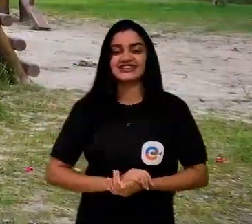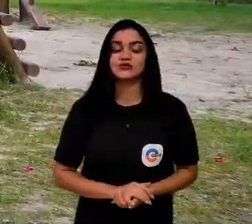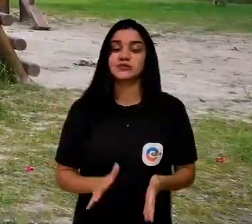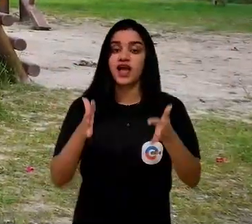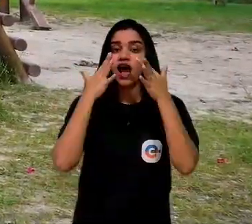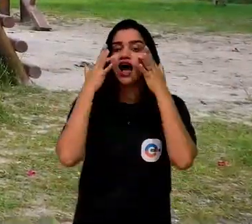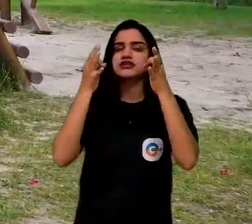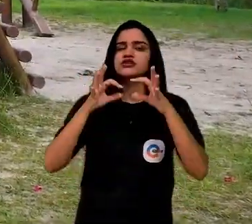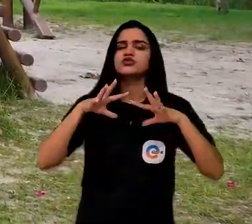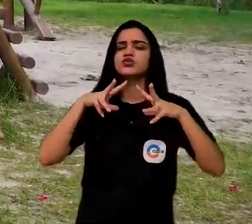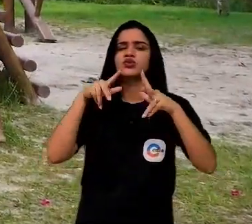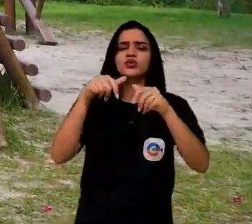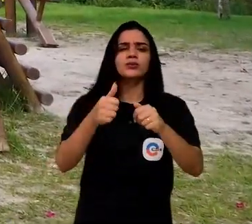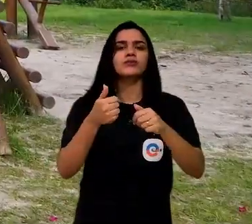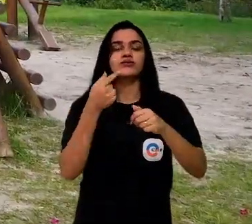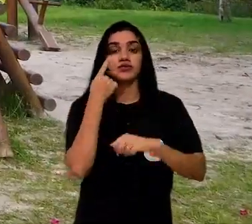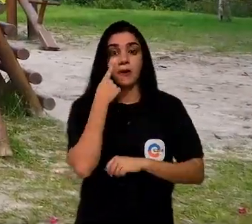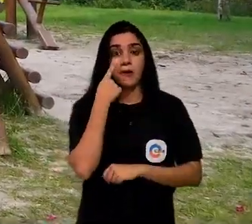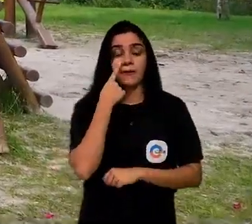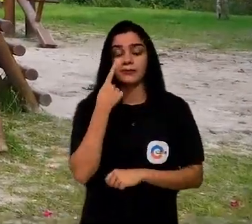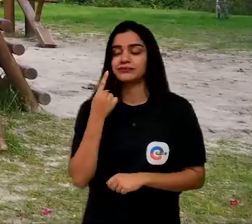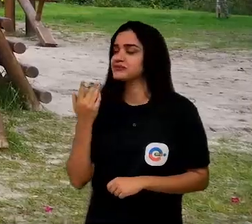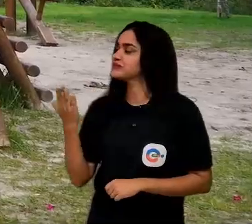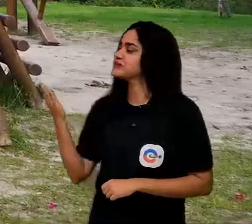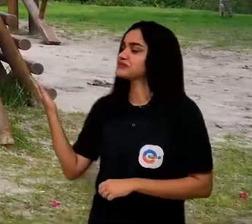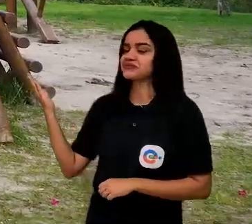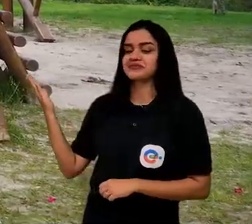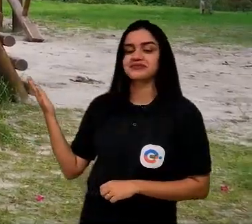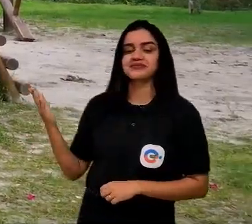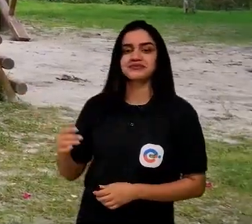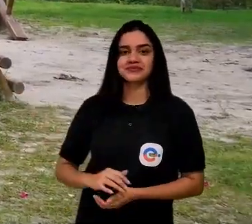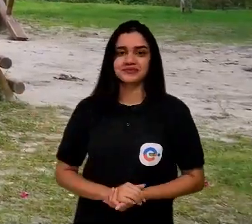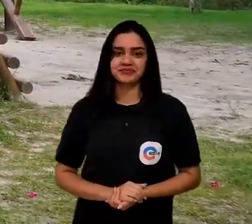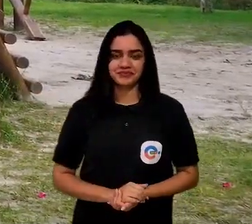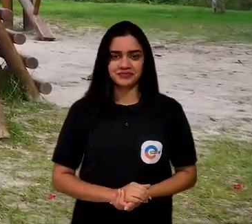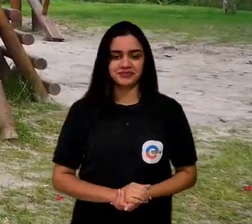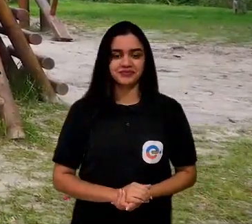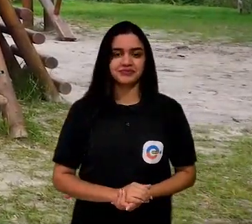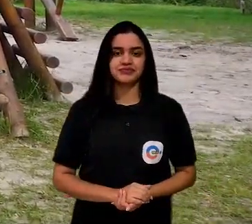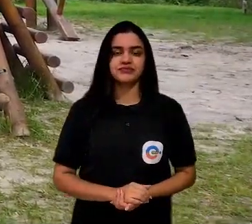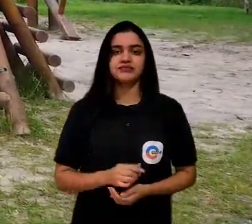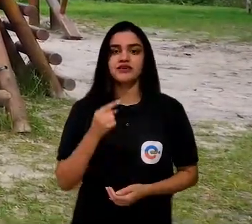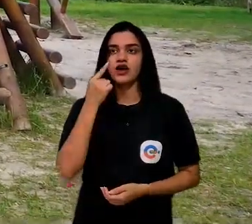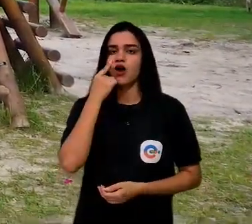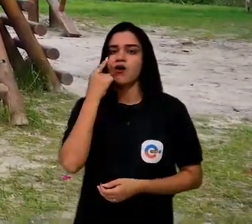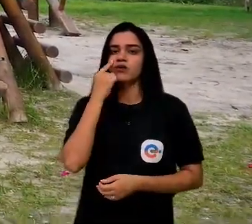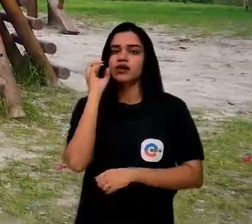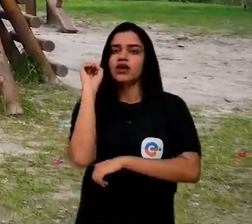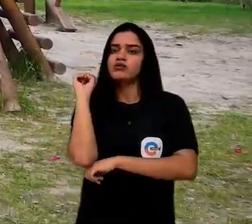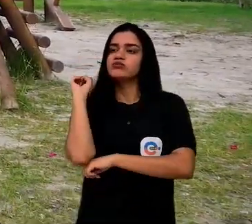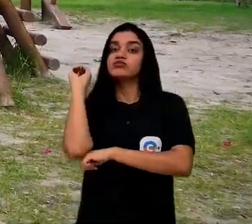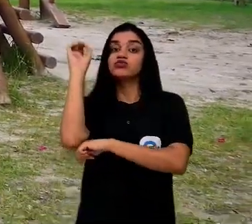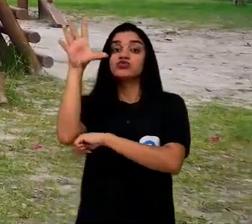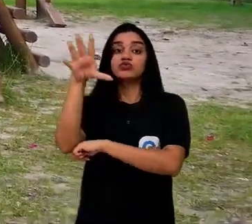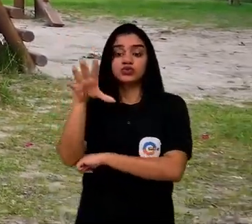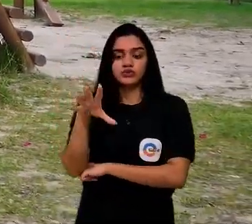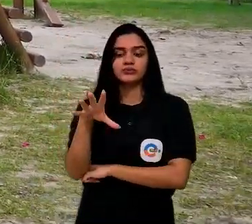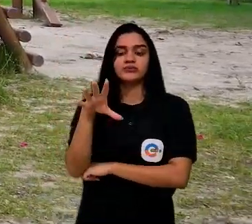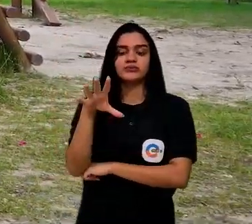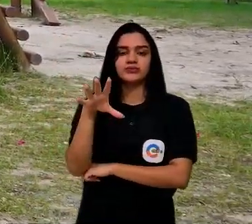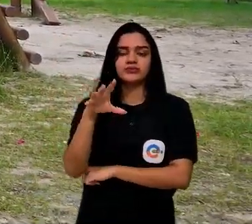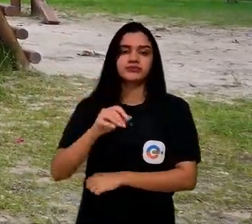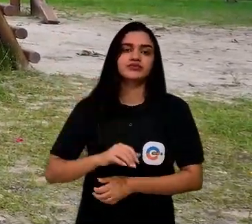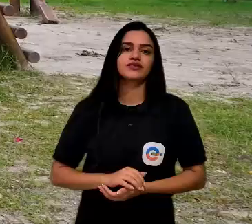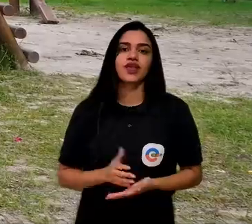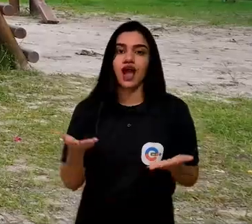Atenção, todo mundo com o bracinho aqui, assim para baixo. Aí vai olhar, ó, acompanhar, vai lançar o paraquedas